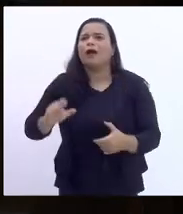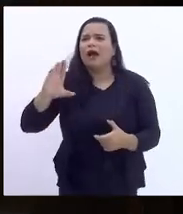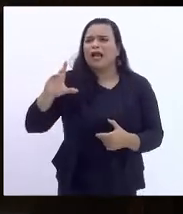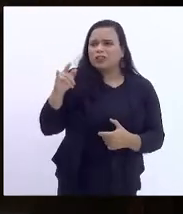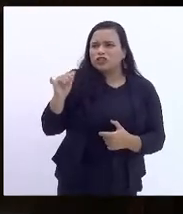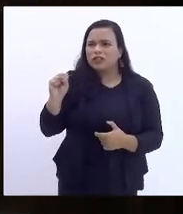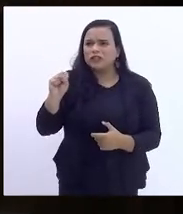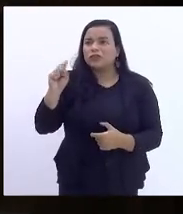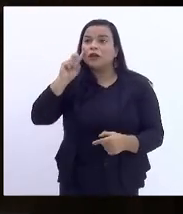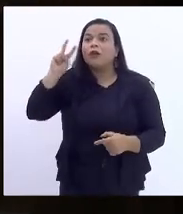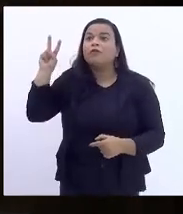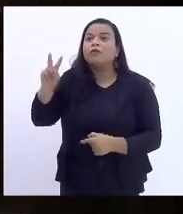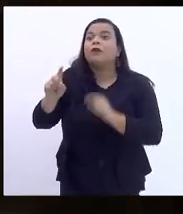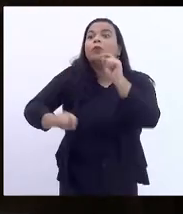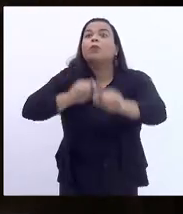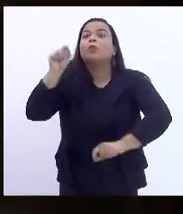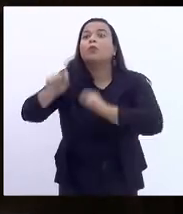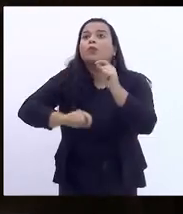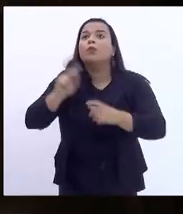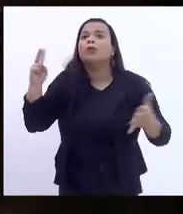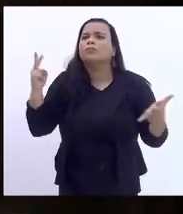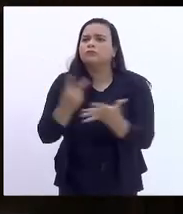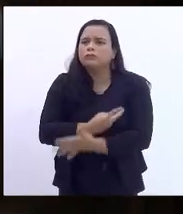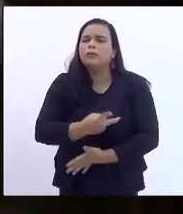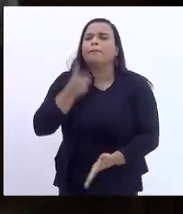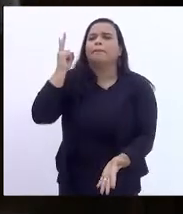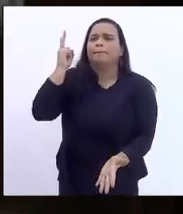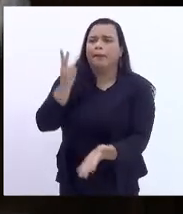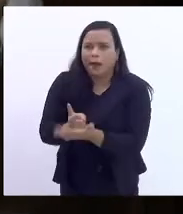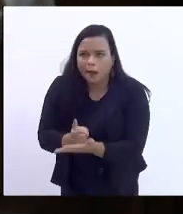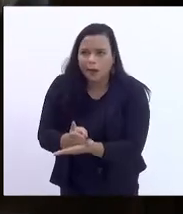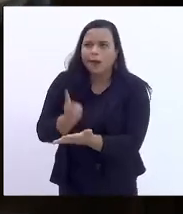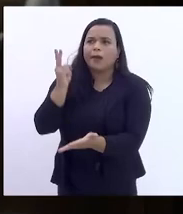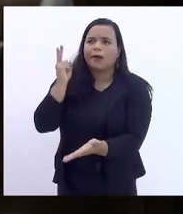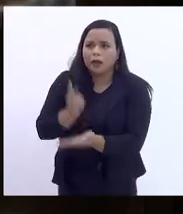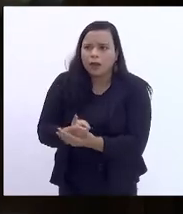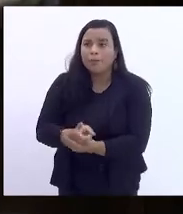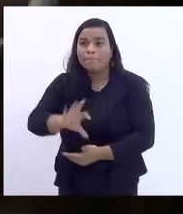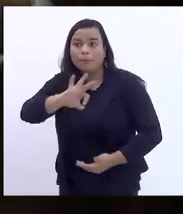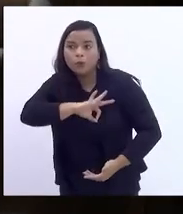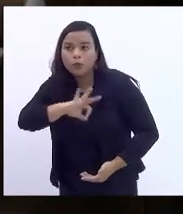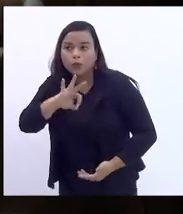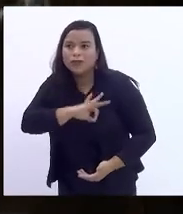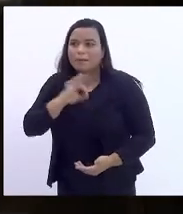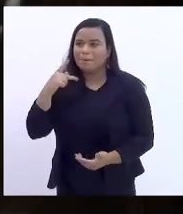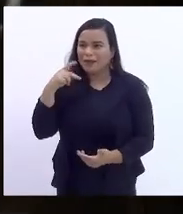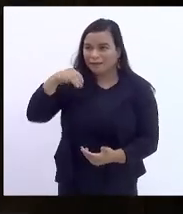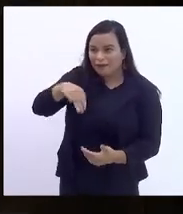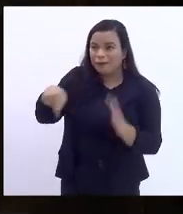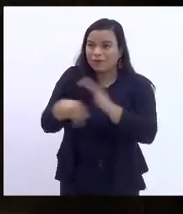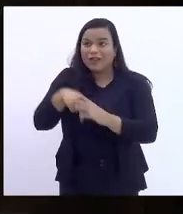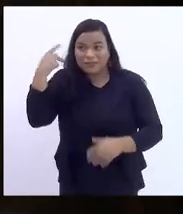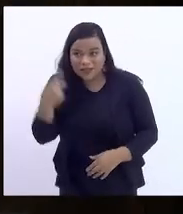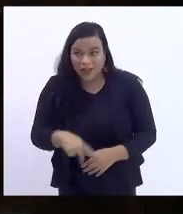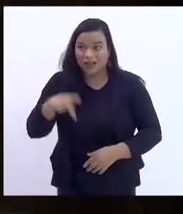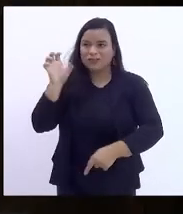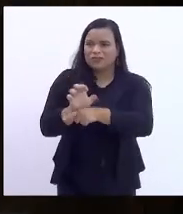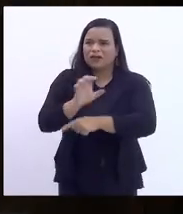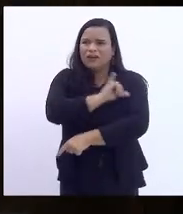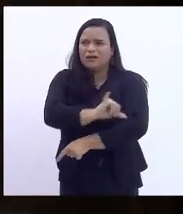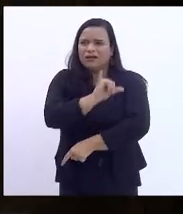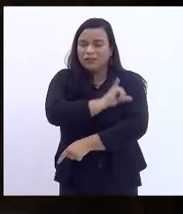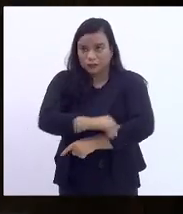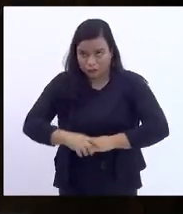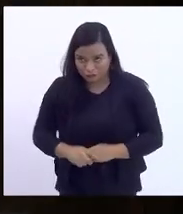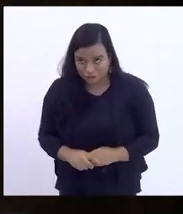O que que você viu lá você viu a mesmo tipo de policial militar do Estado do Rio de Janeiro